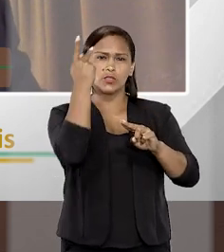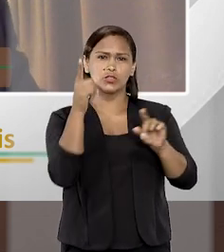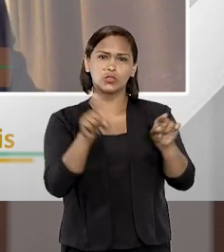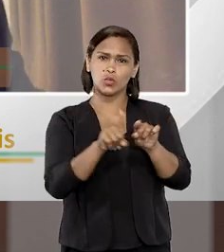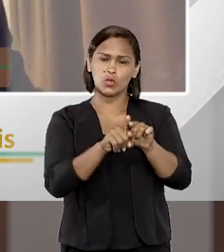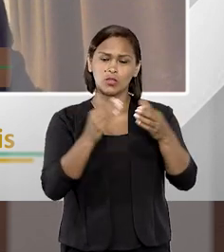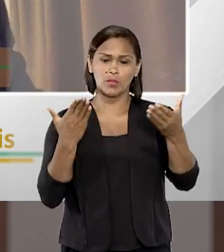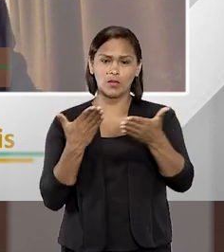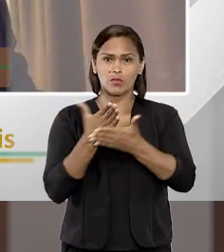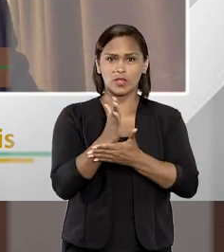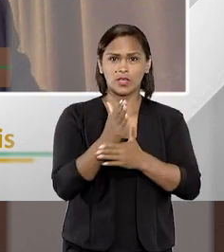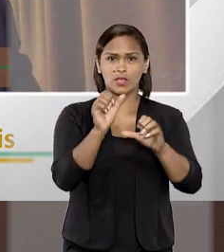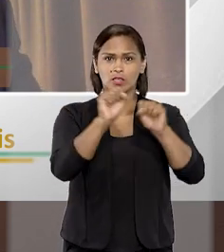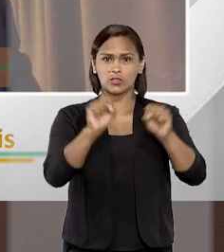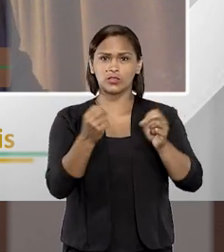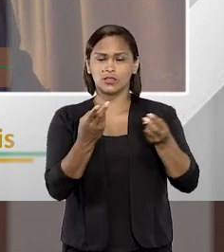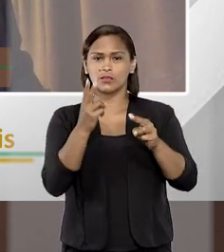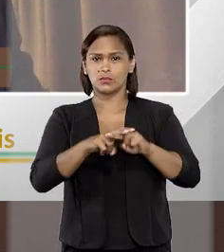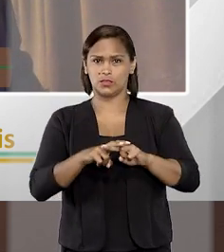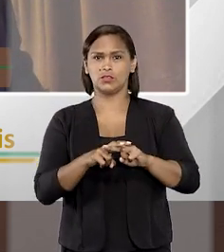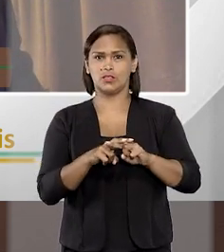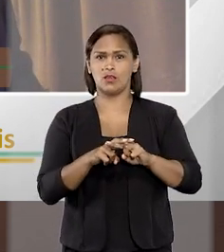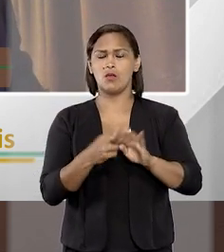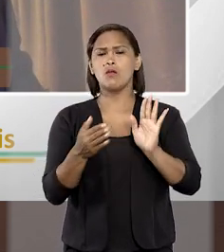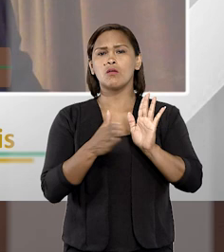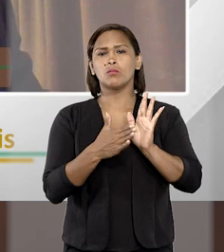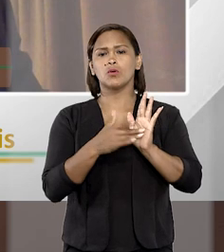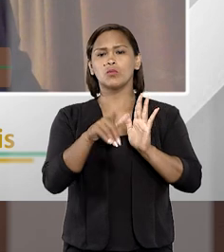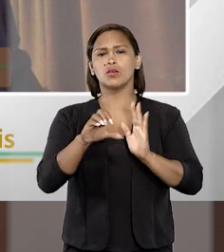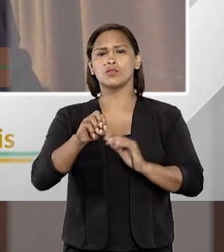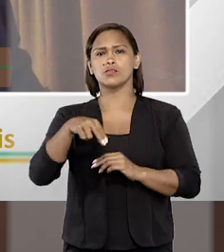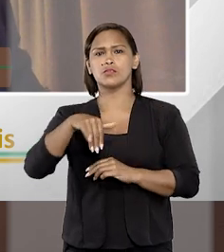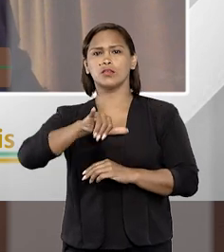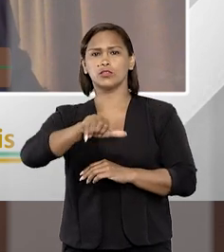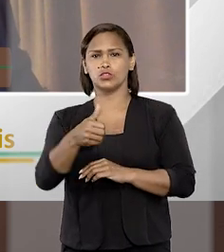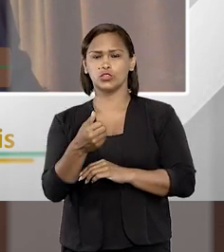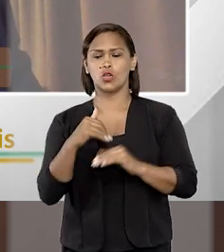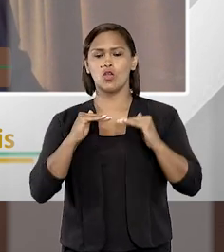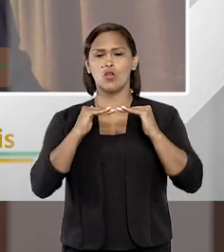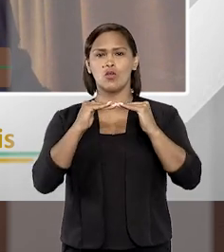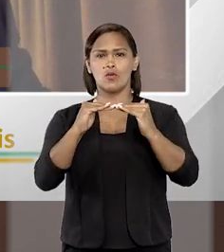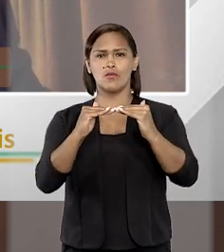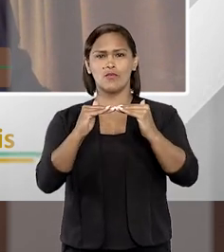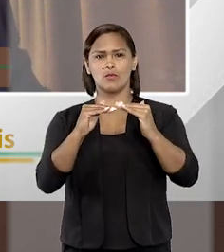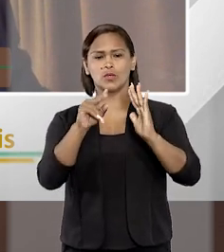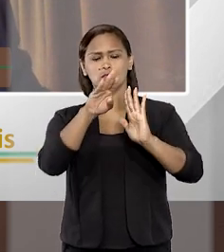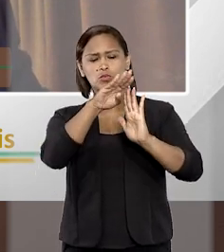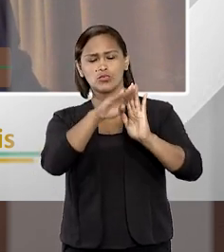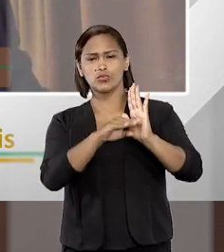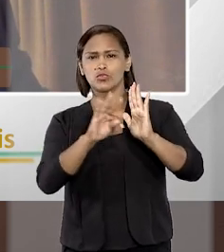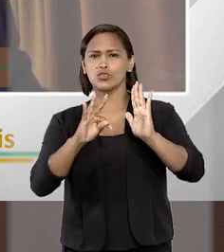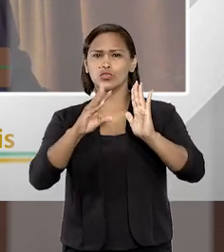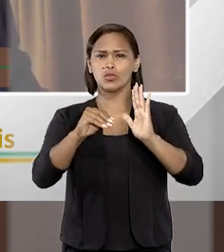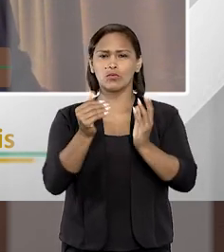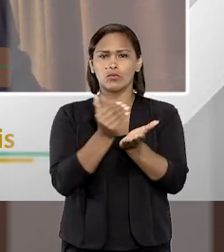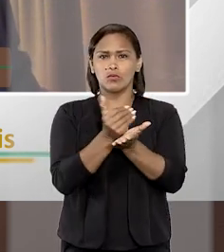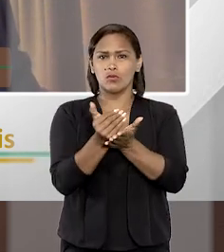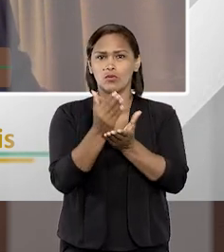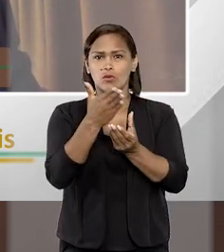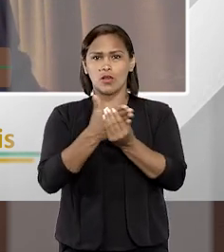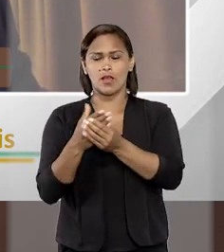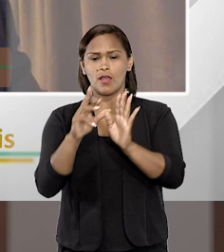também ao egresso do sistema prisional propondo ao CNJ uniformização de procedimentos